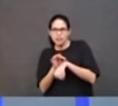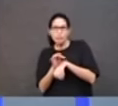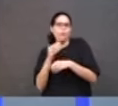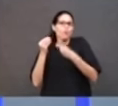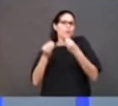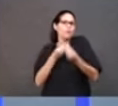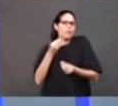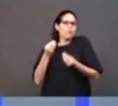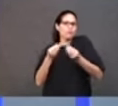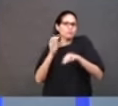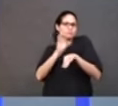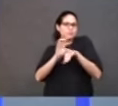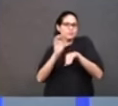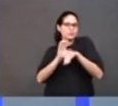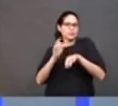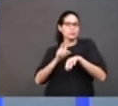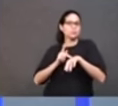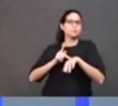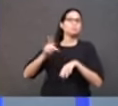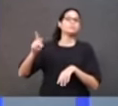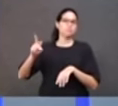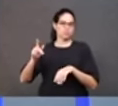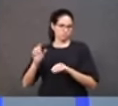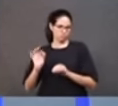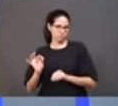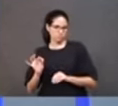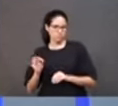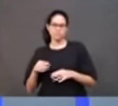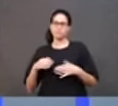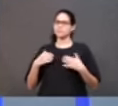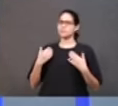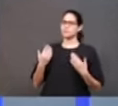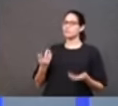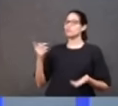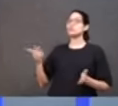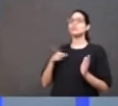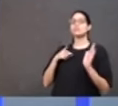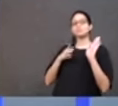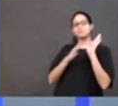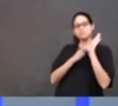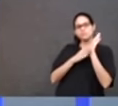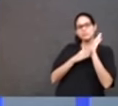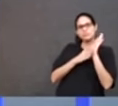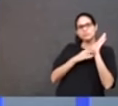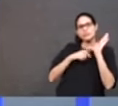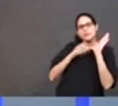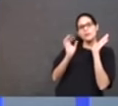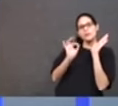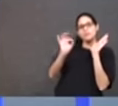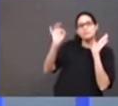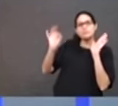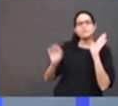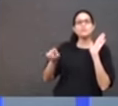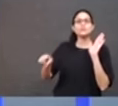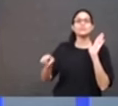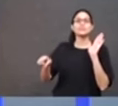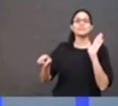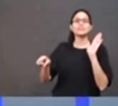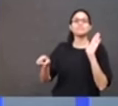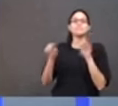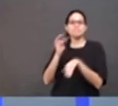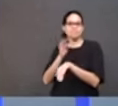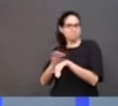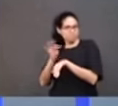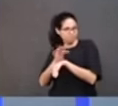pós-graduação. E nesse sentido, o senhor propõe cotas para que esses servidores possam ter